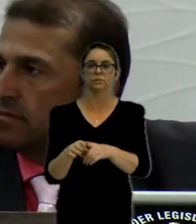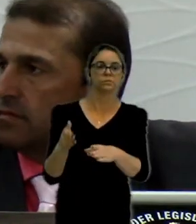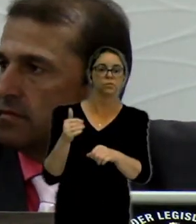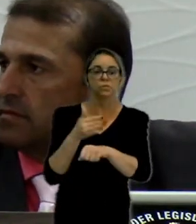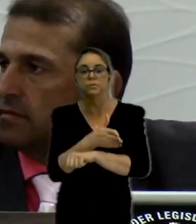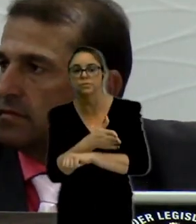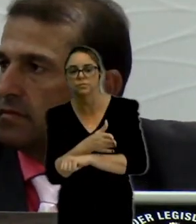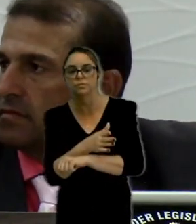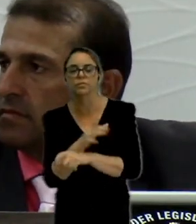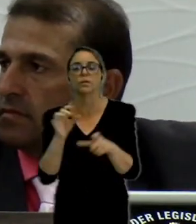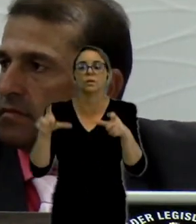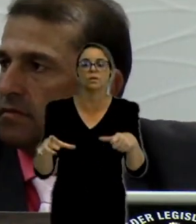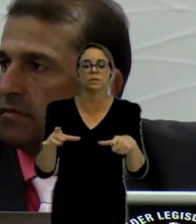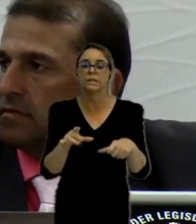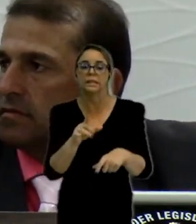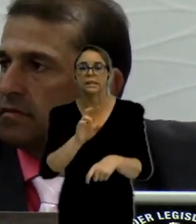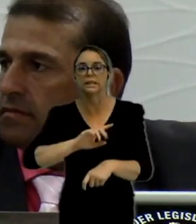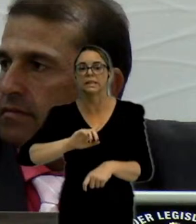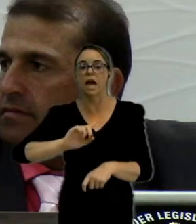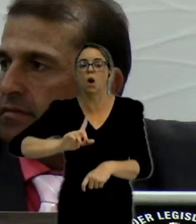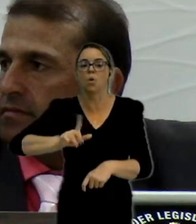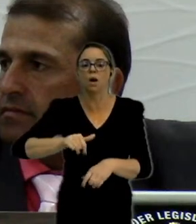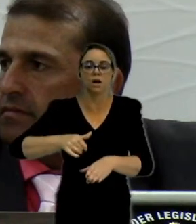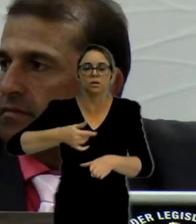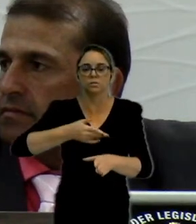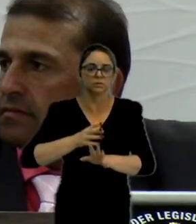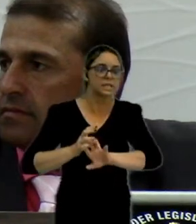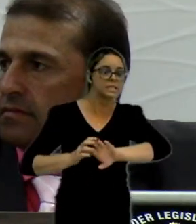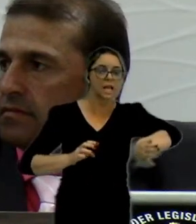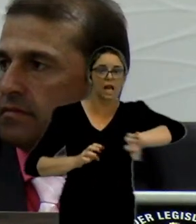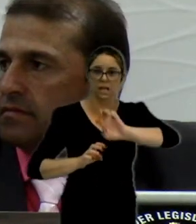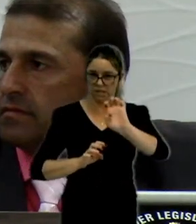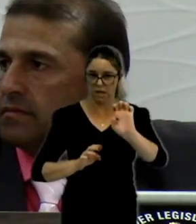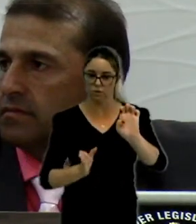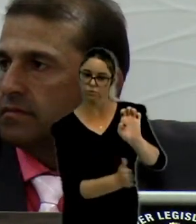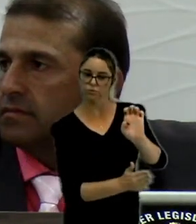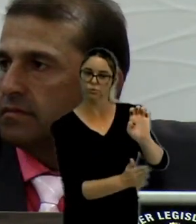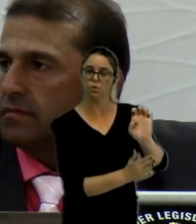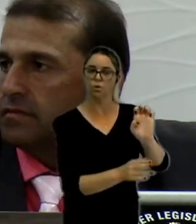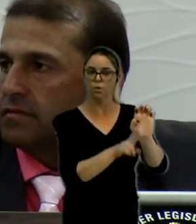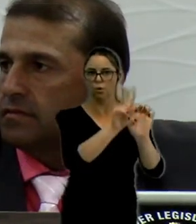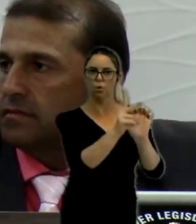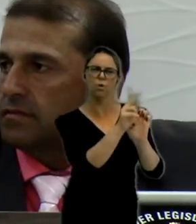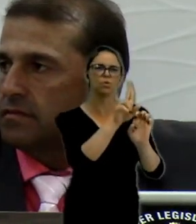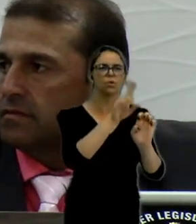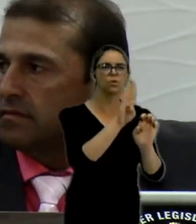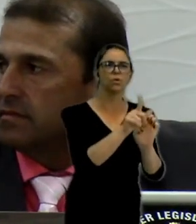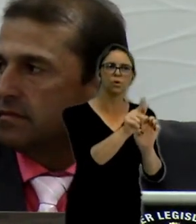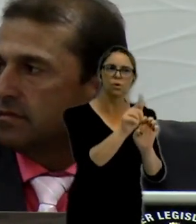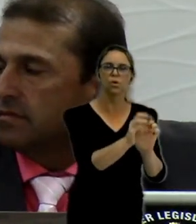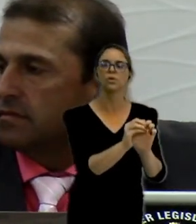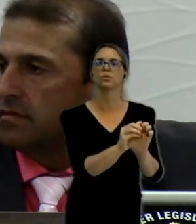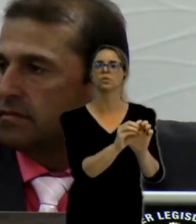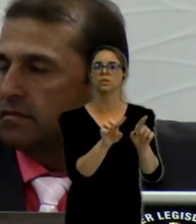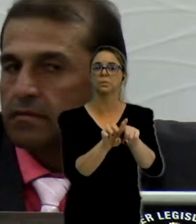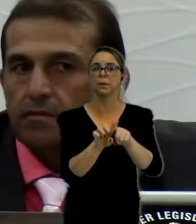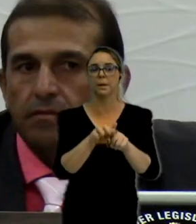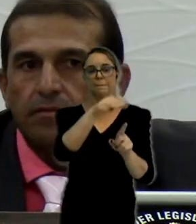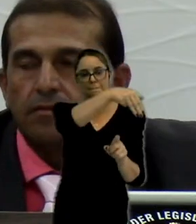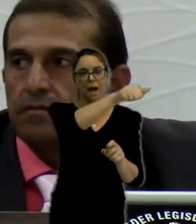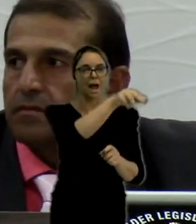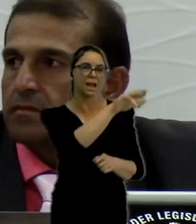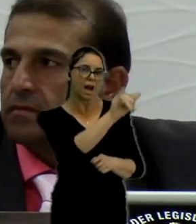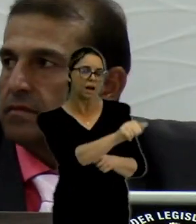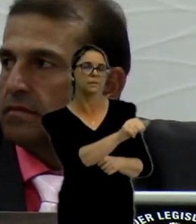pavimentação que não ocorre do lado esquerdo das ruas Hugo Leonardo Costa e Farias e Maria do Carmo da